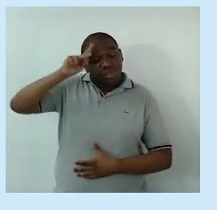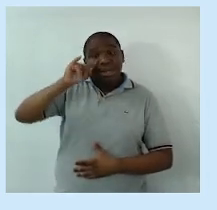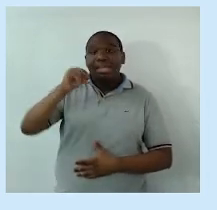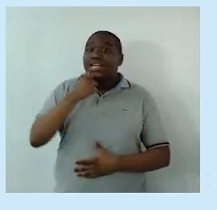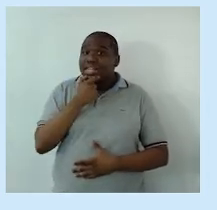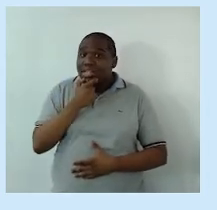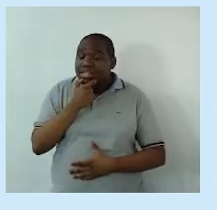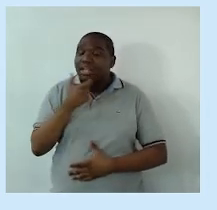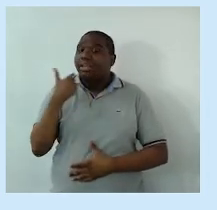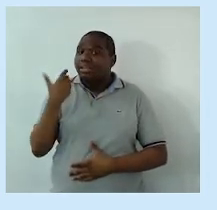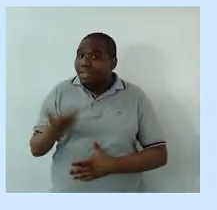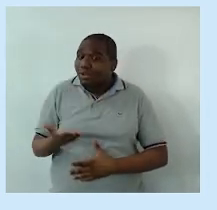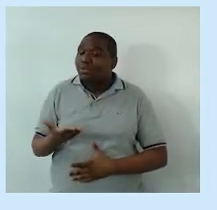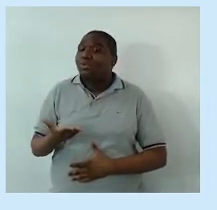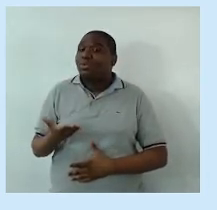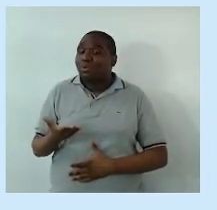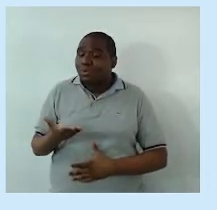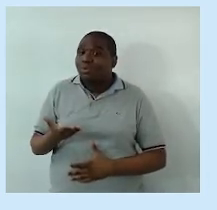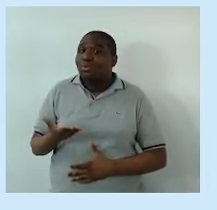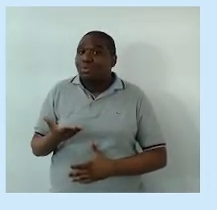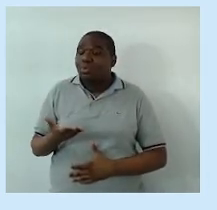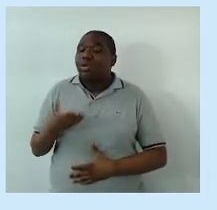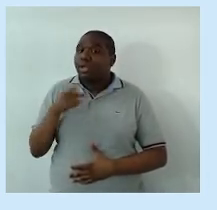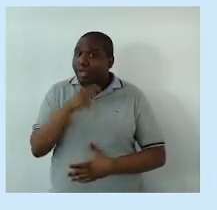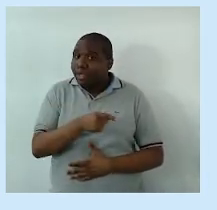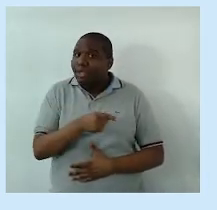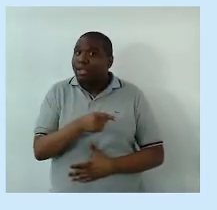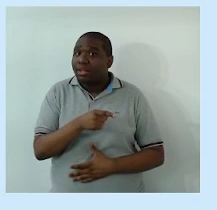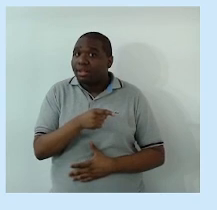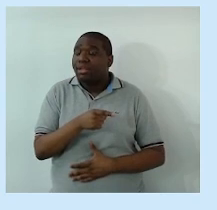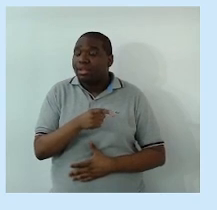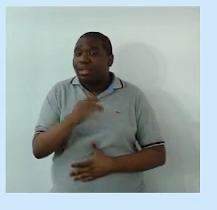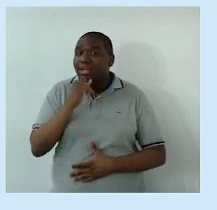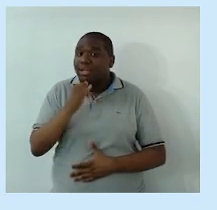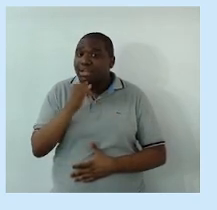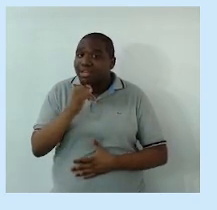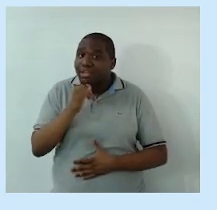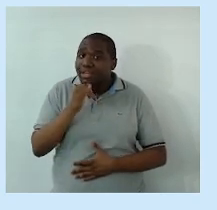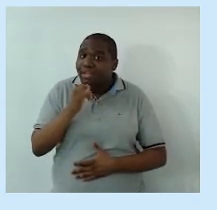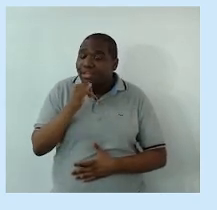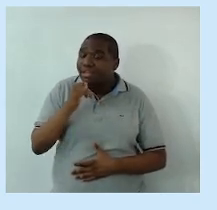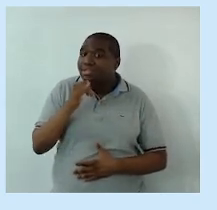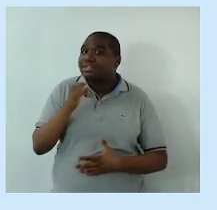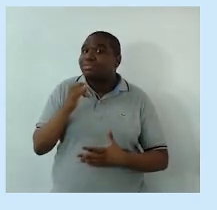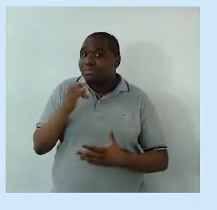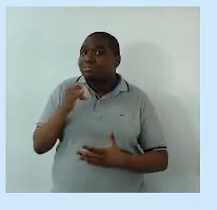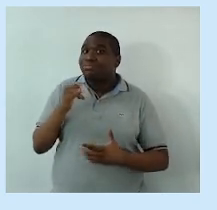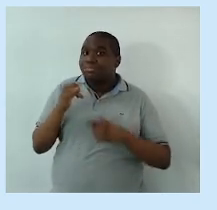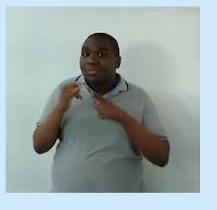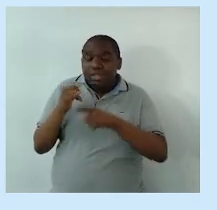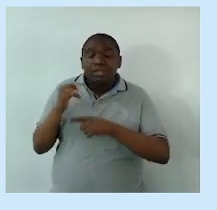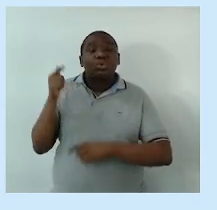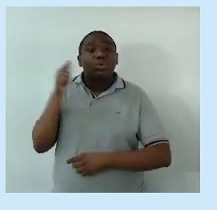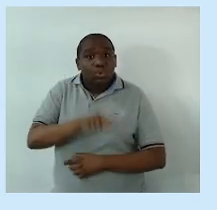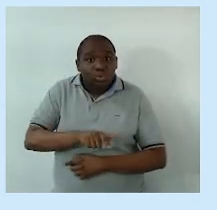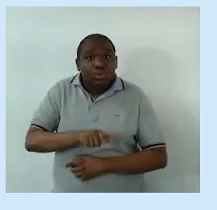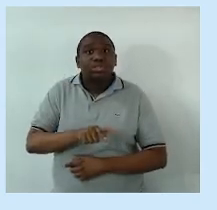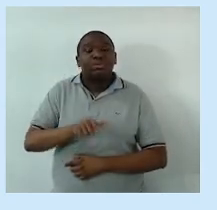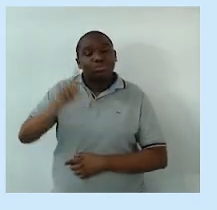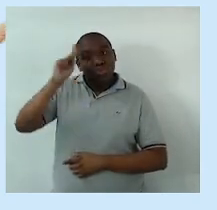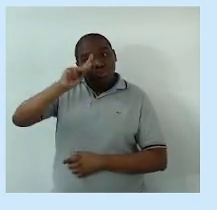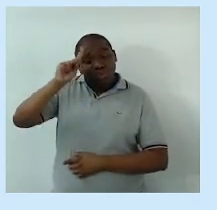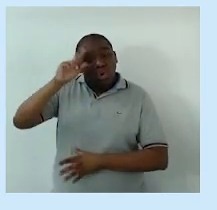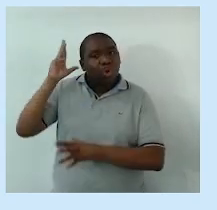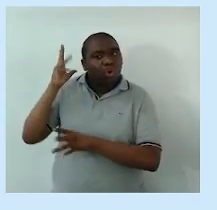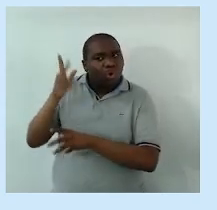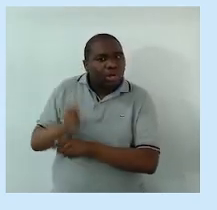Então, assim, ele, por exemplo, dizem que Romeu e Julieta mesmo, ele ouviu histórias